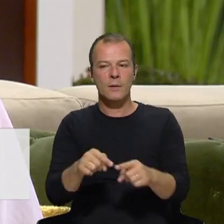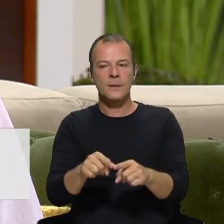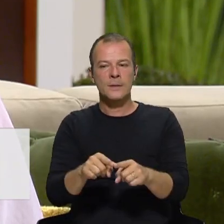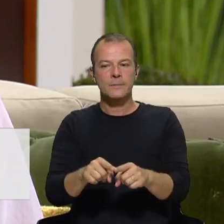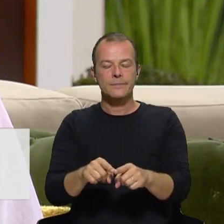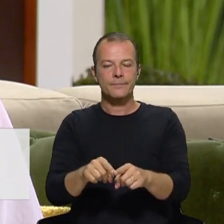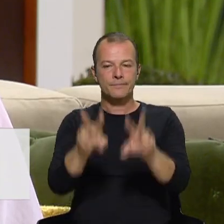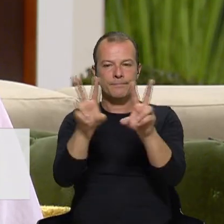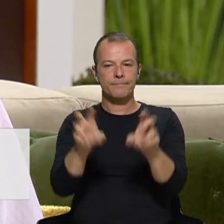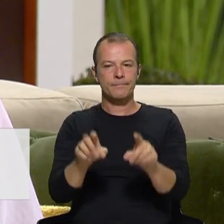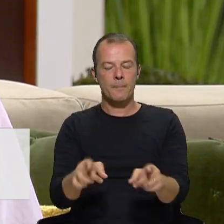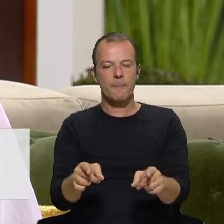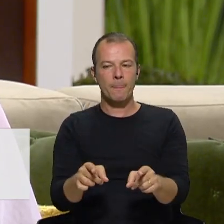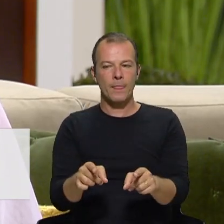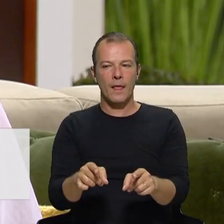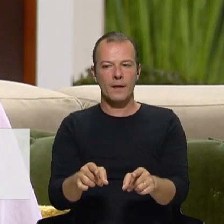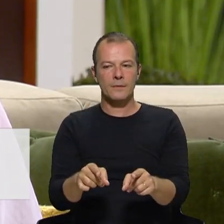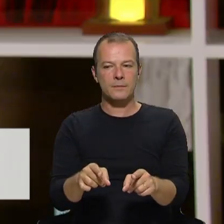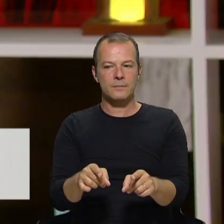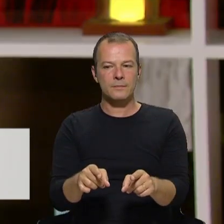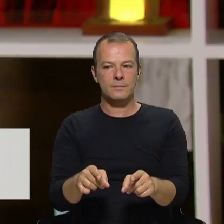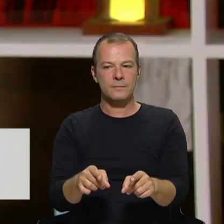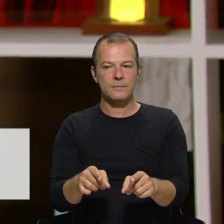falar desta tua...